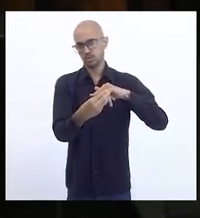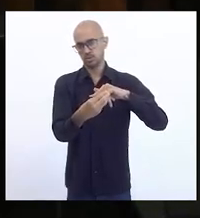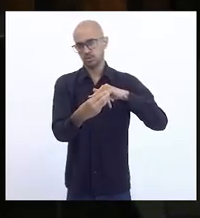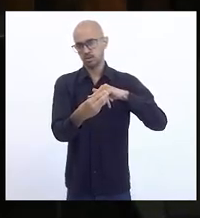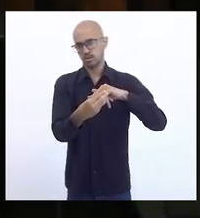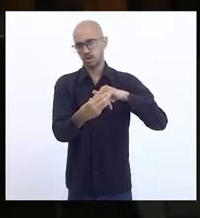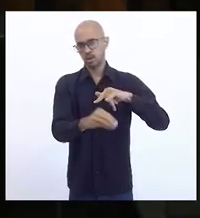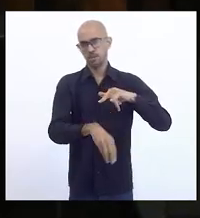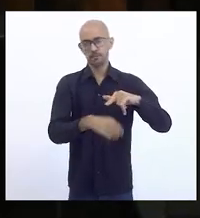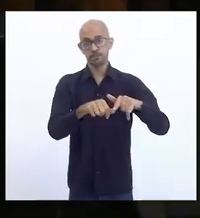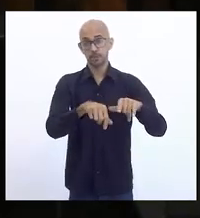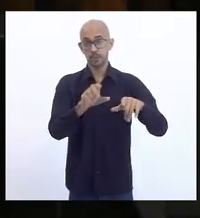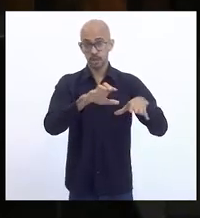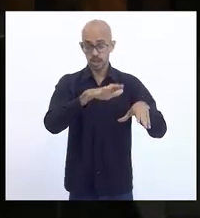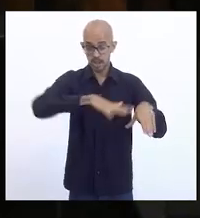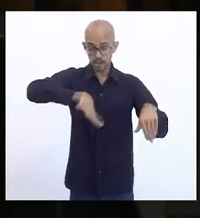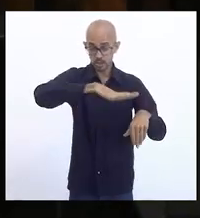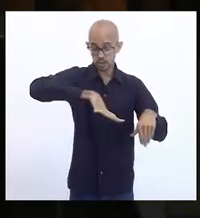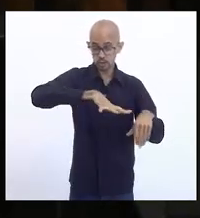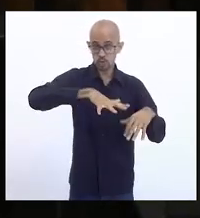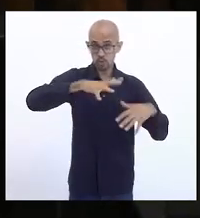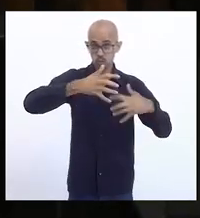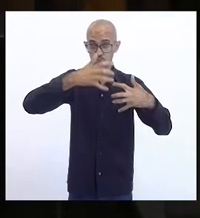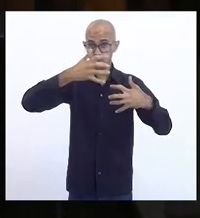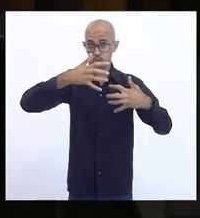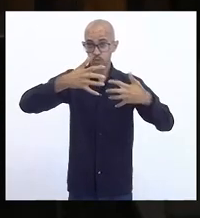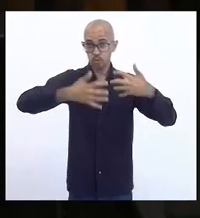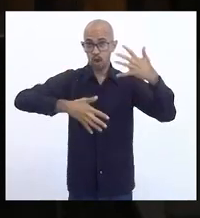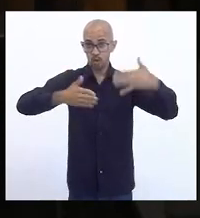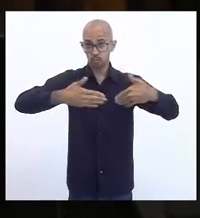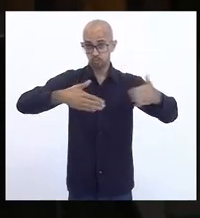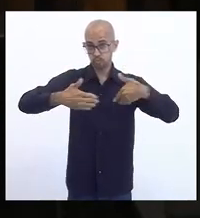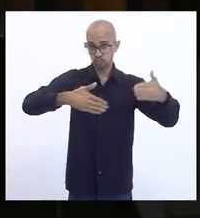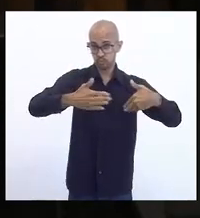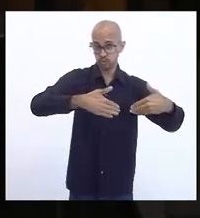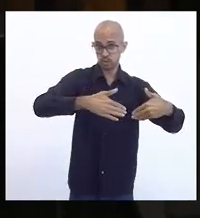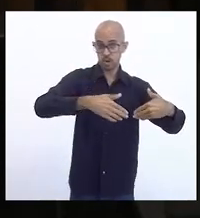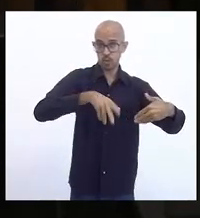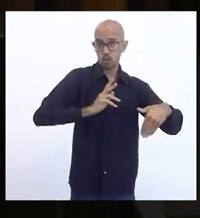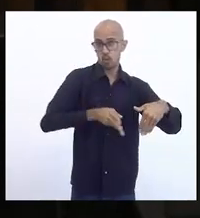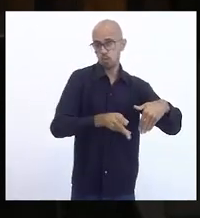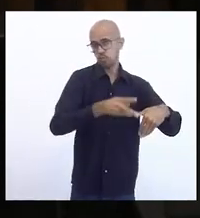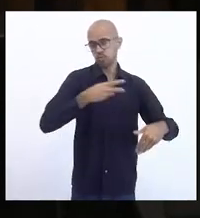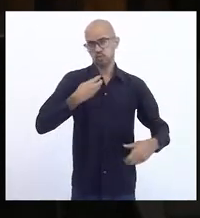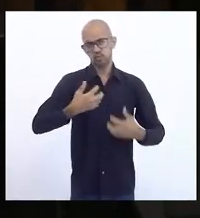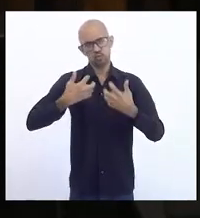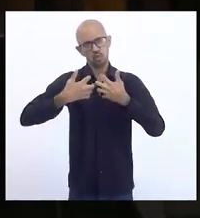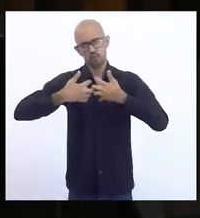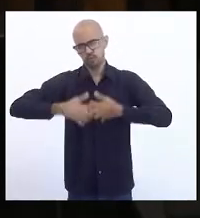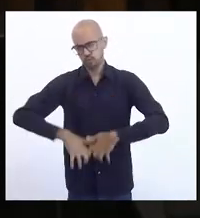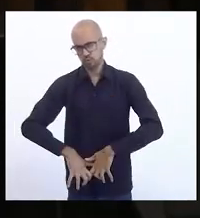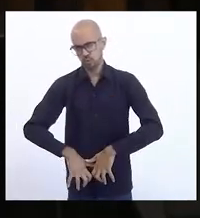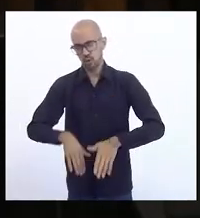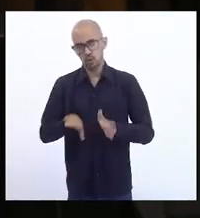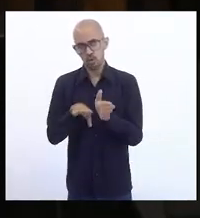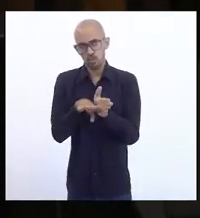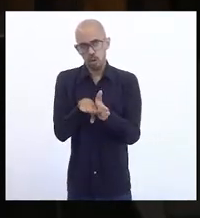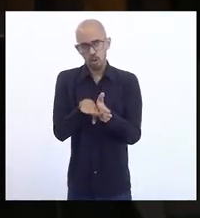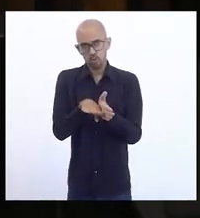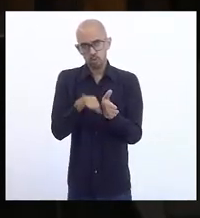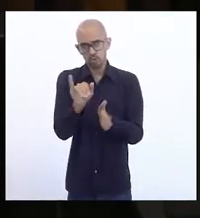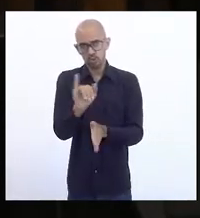A zona industrial de Santa Cruz continua em atividade. Que o porto de